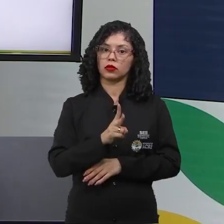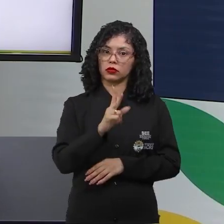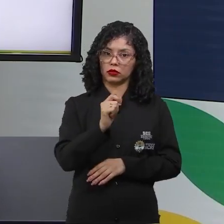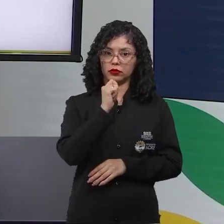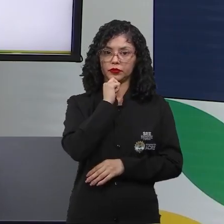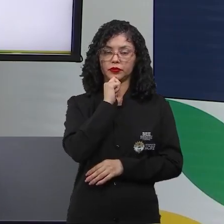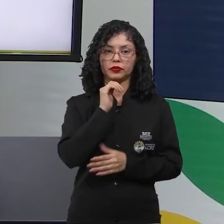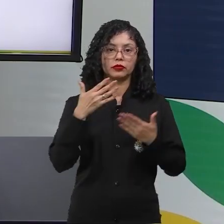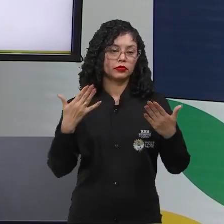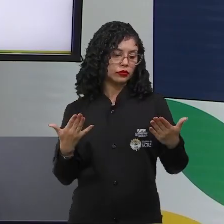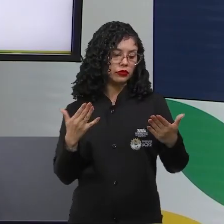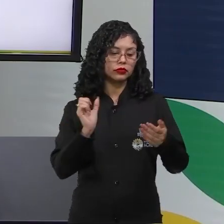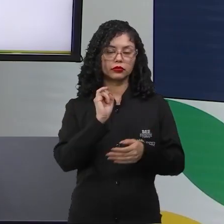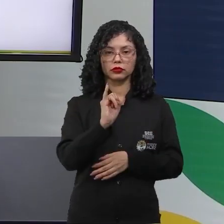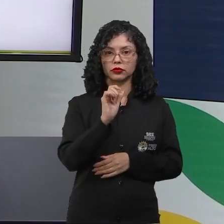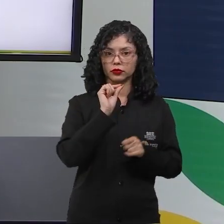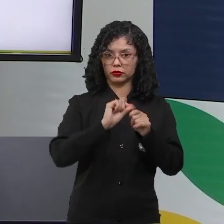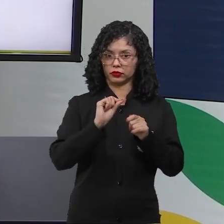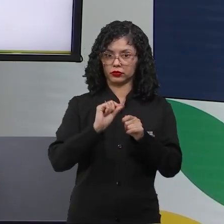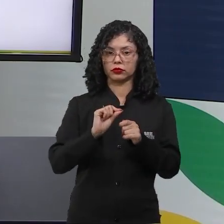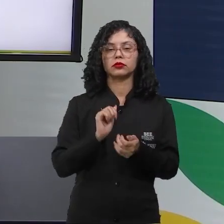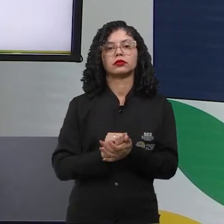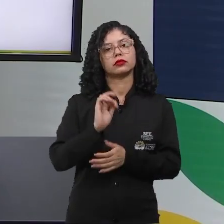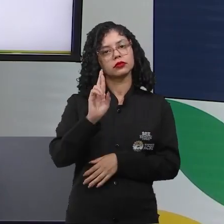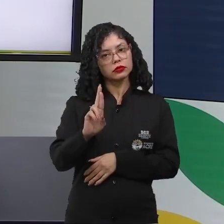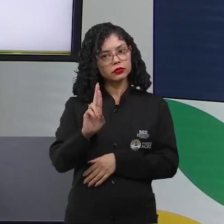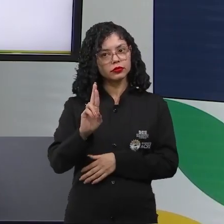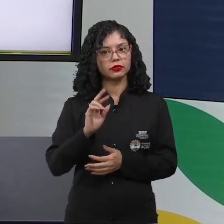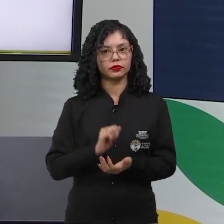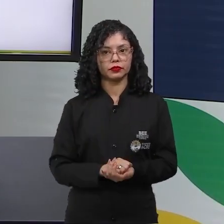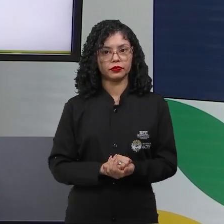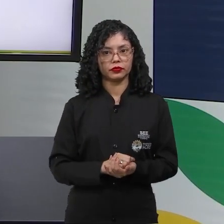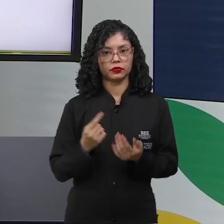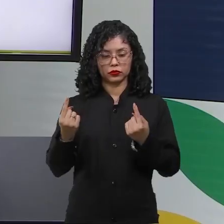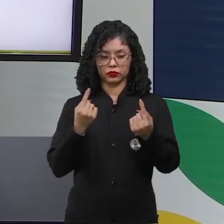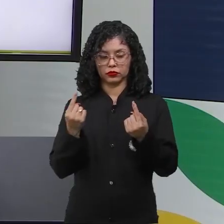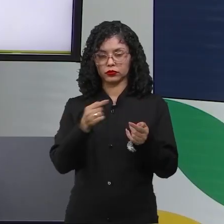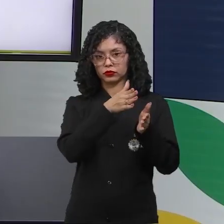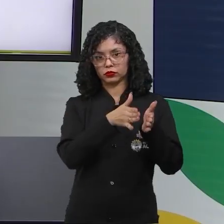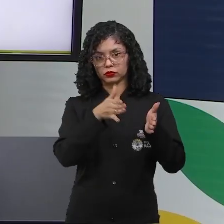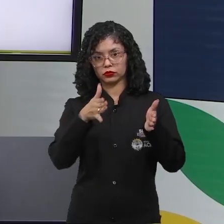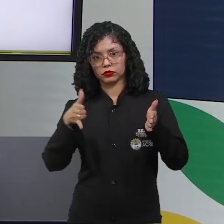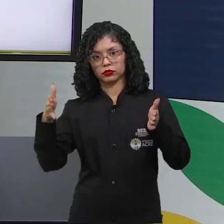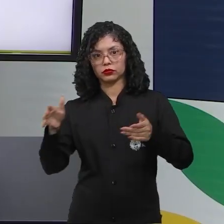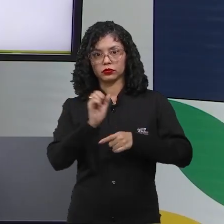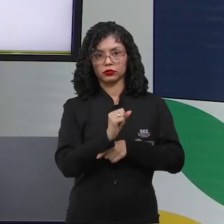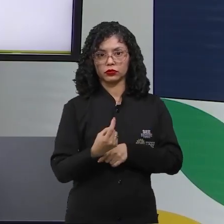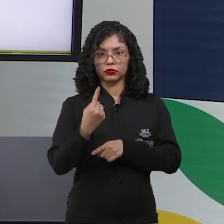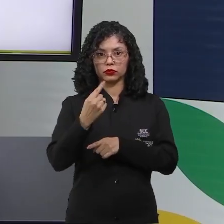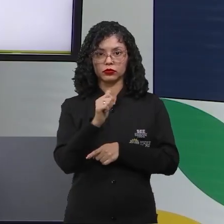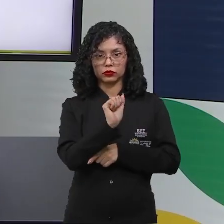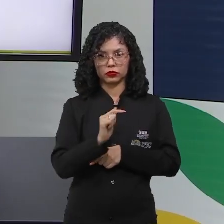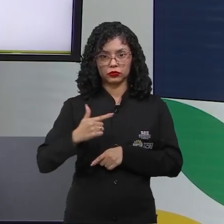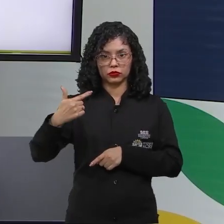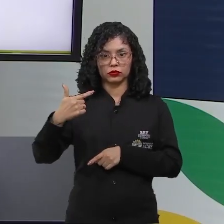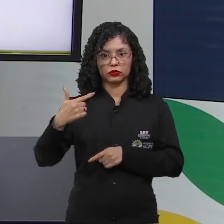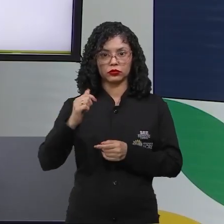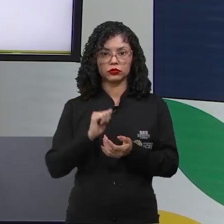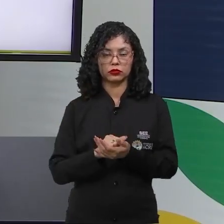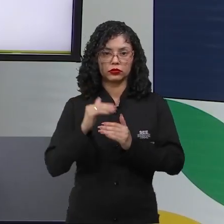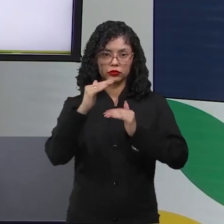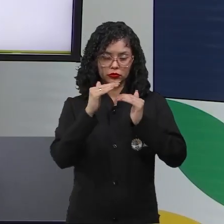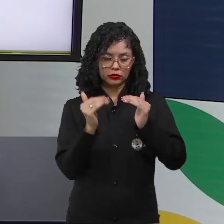constante. Então, se eu faço a razão entre as sequências A1 sobre P1, A2 sobre P2, e